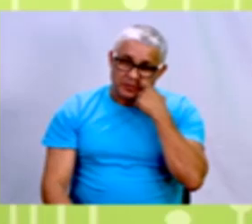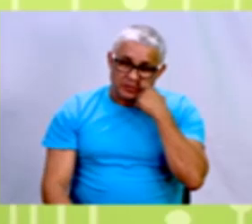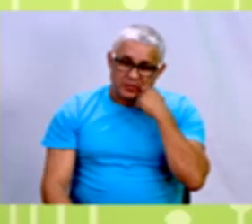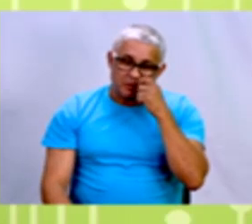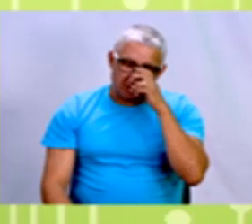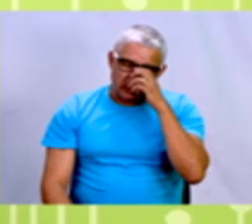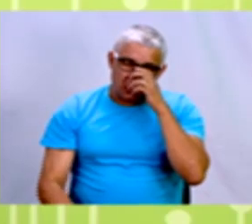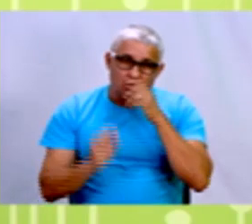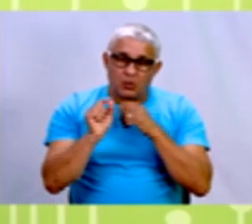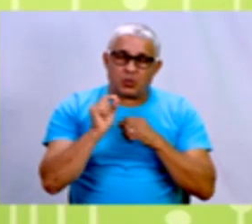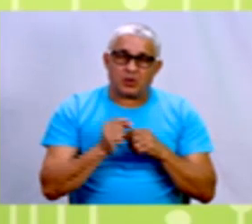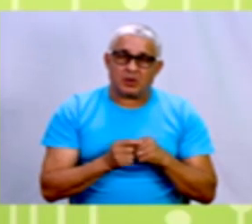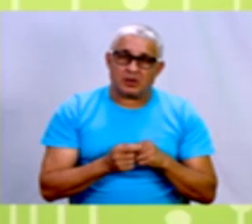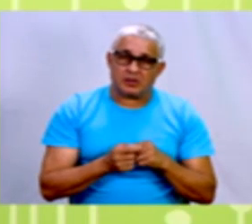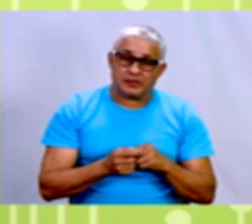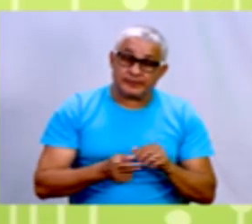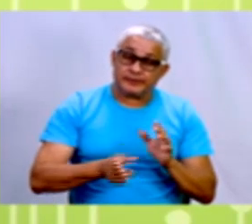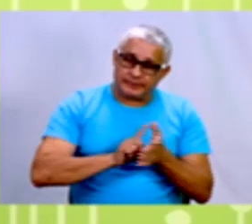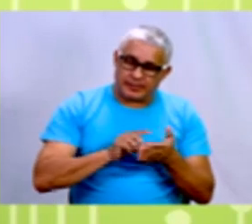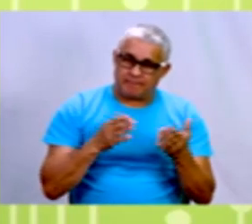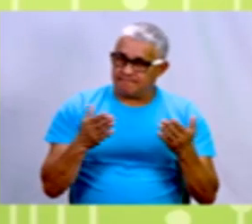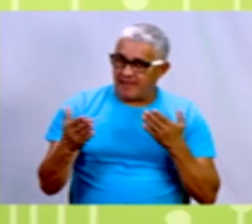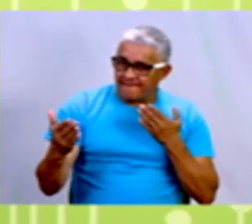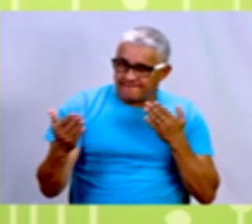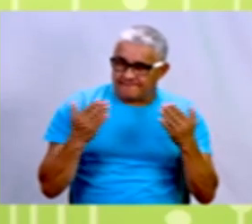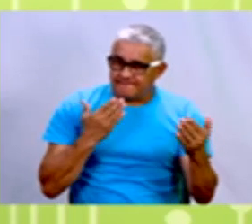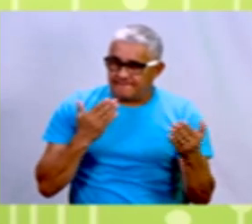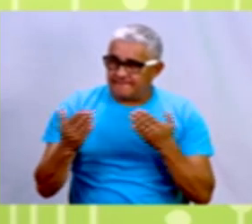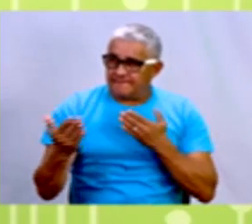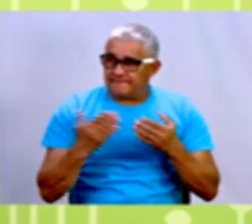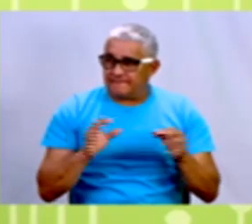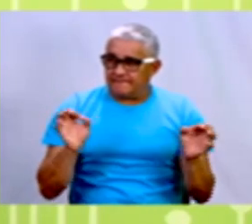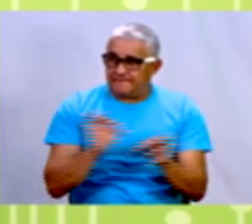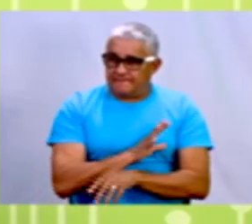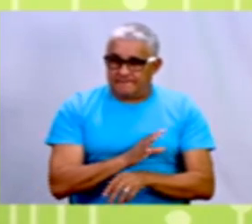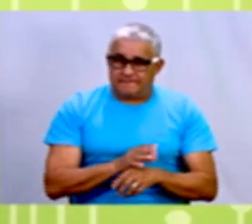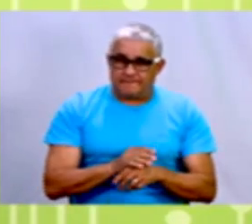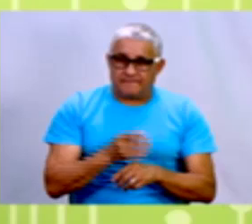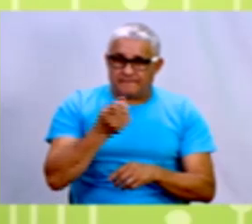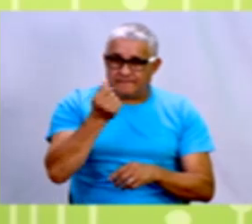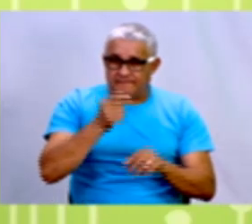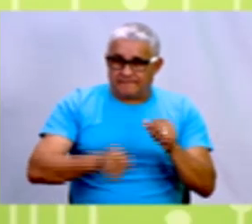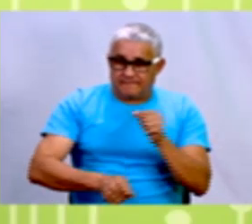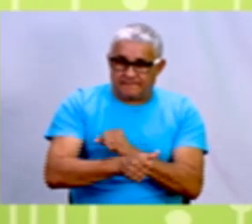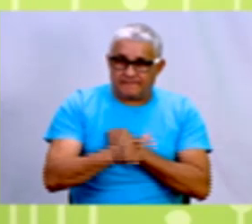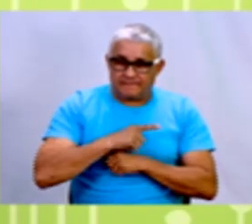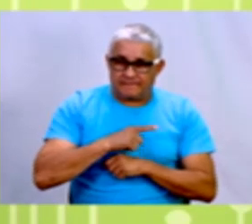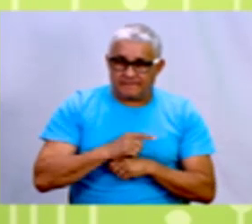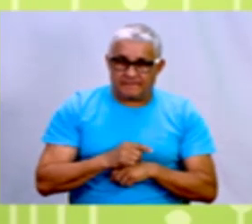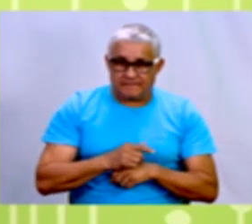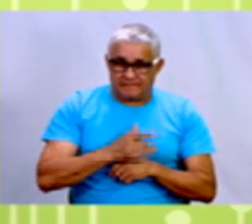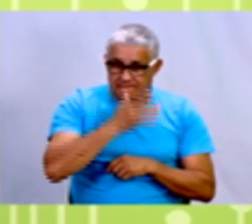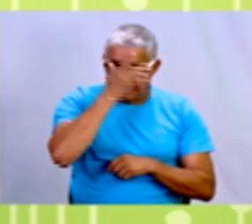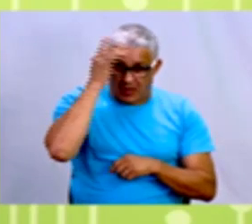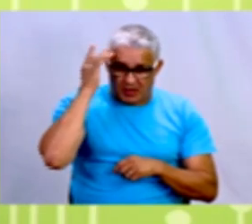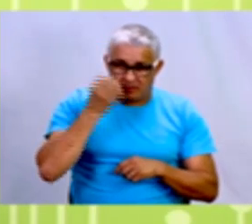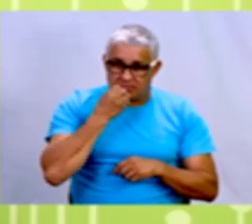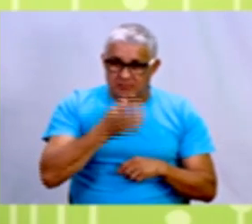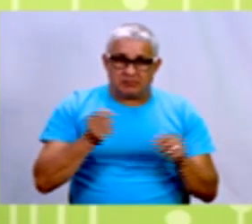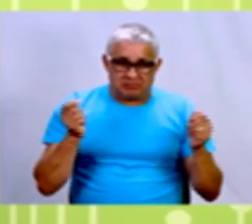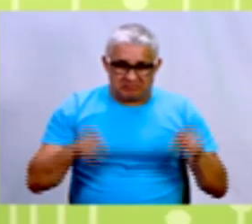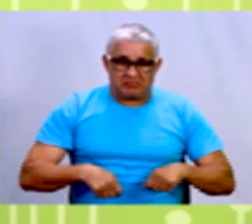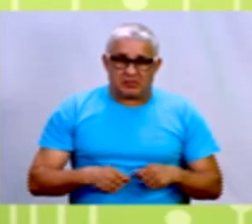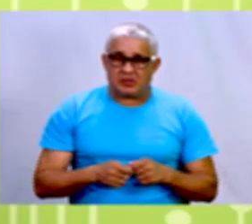isso é feito, essa análise. Daí tá, a gente fez a análise de investimento, a gente viu que a gente tem um público bom ali. Qual